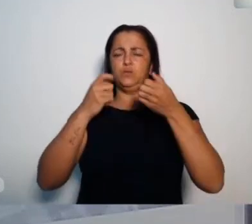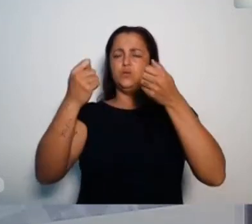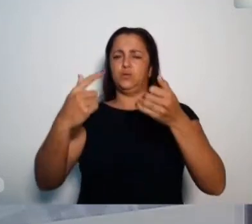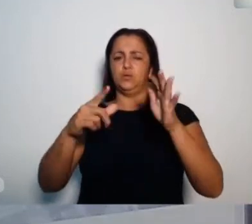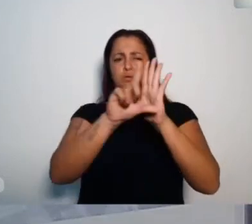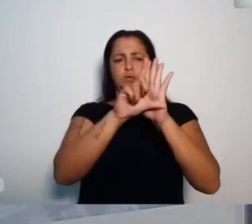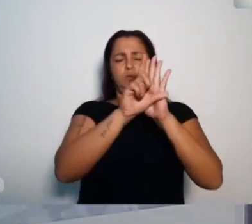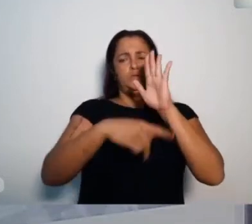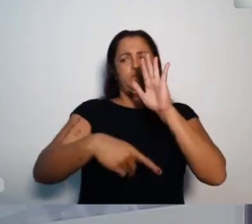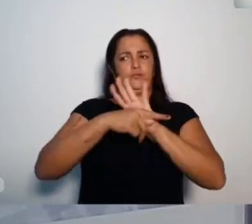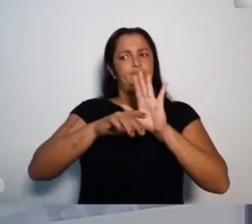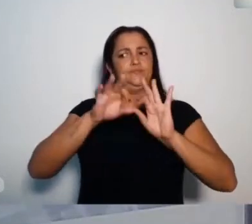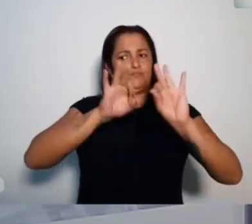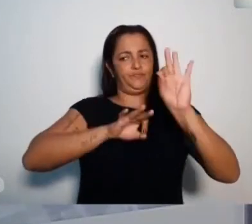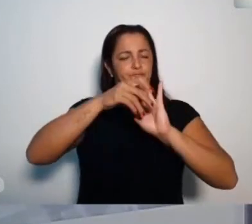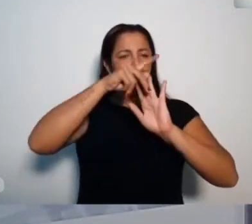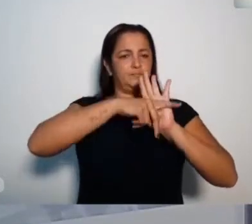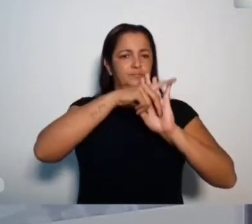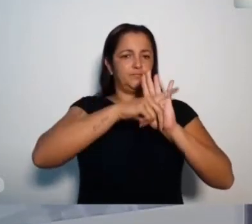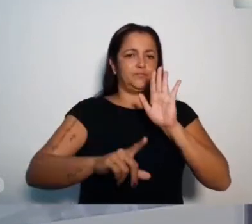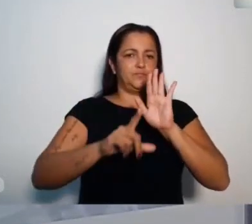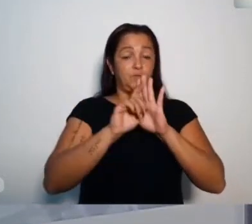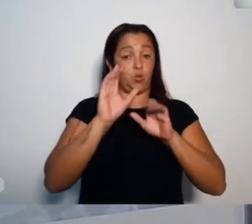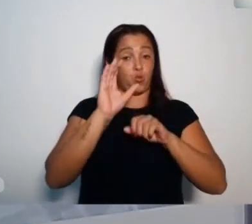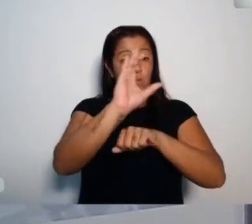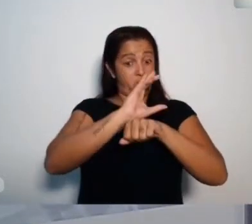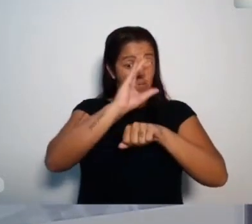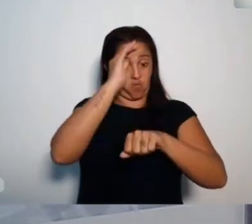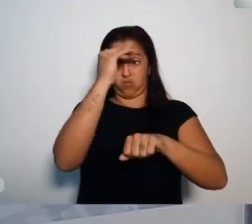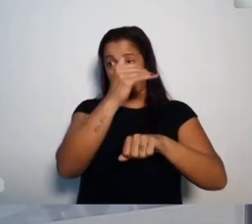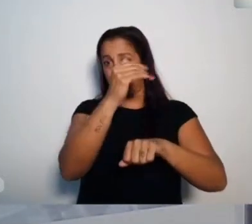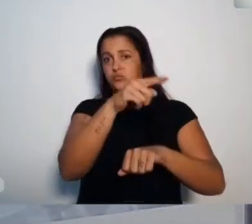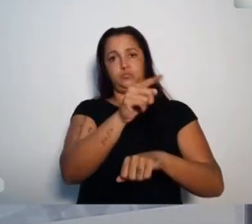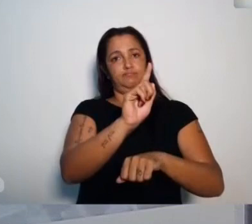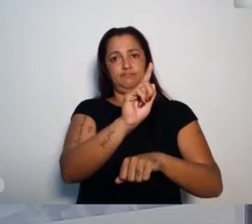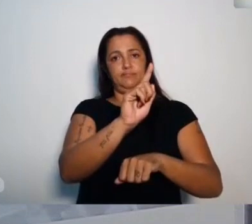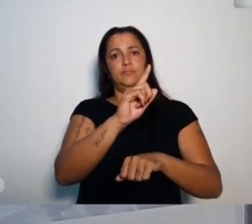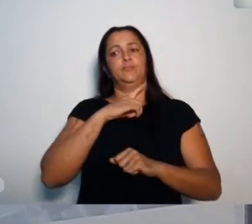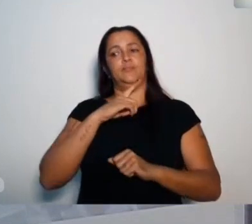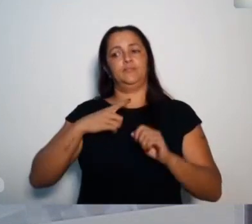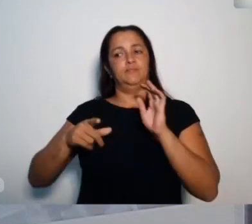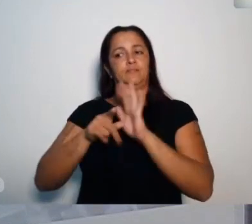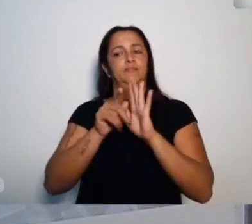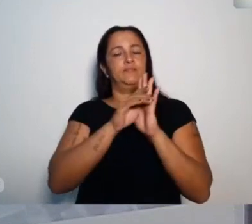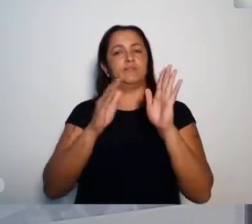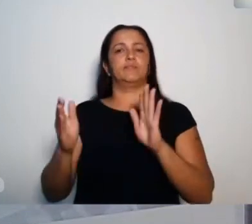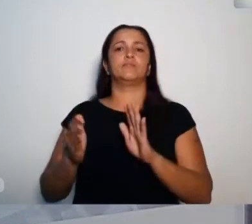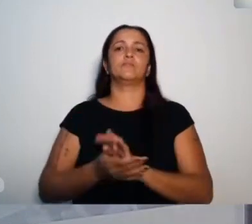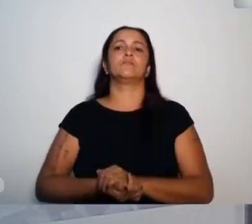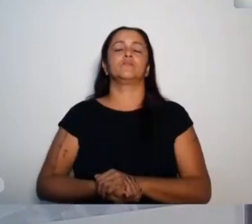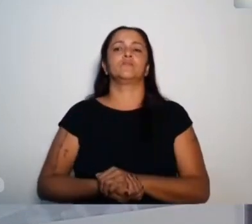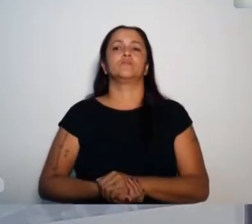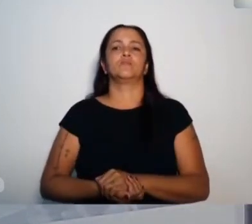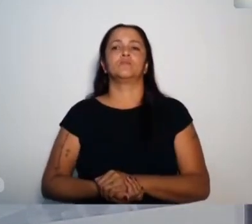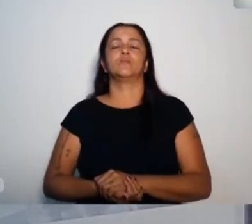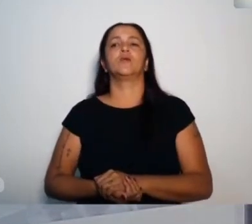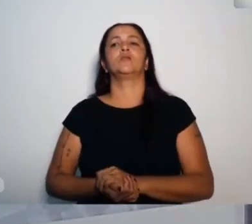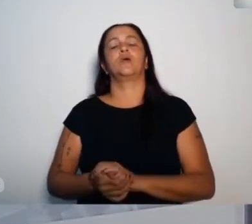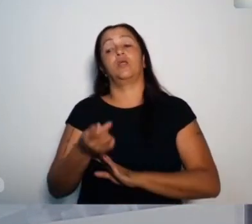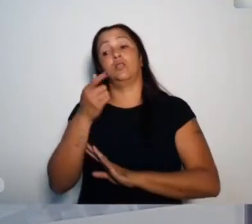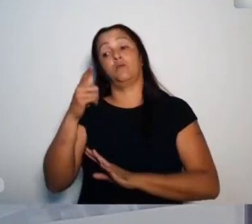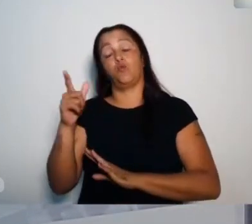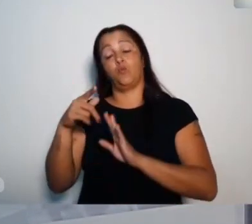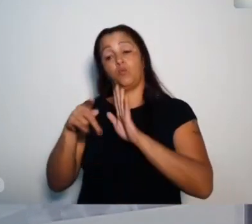projeto torna-se inconstitucional. Então, primeiro, nós precisamos aprovar o projeto. Depois de aprovado o